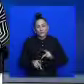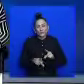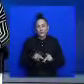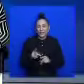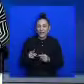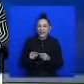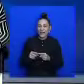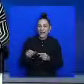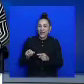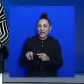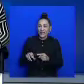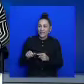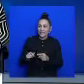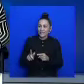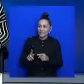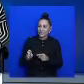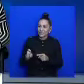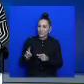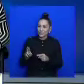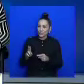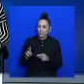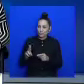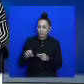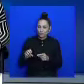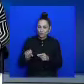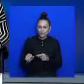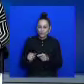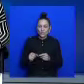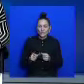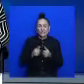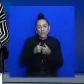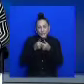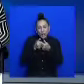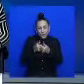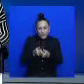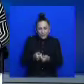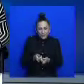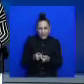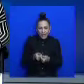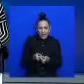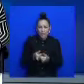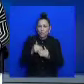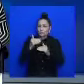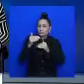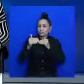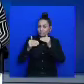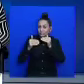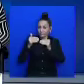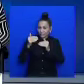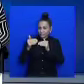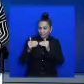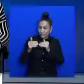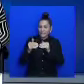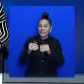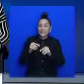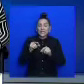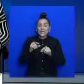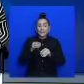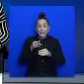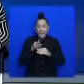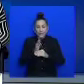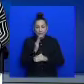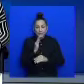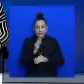populares Ana Gomes e Jerusa Mariano estão aqui para acompanhar todos os nossos procedimentos,